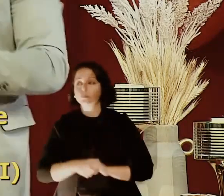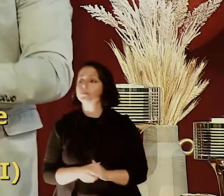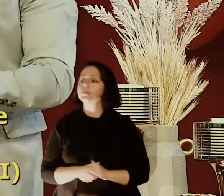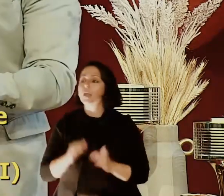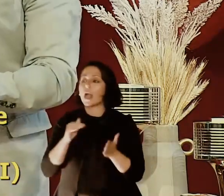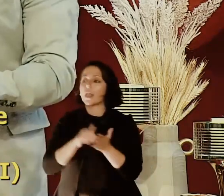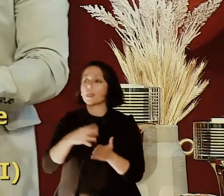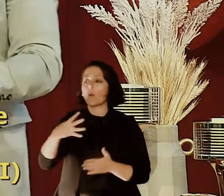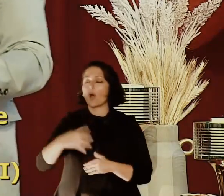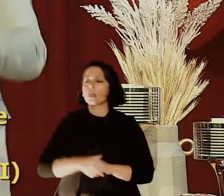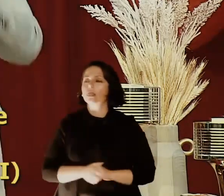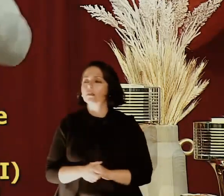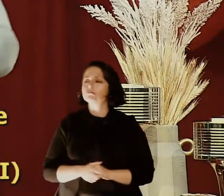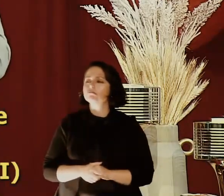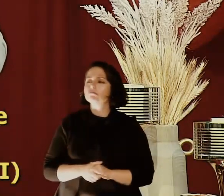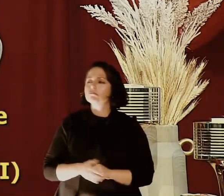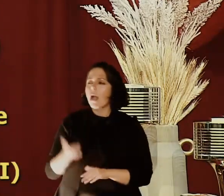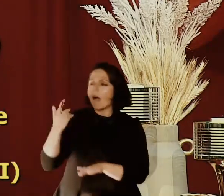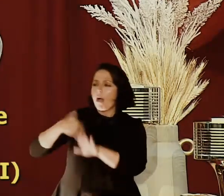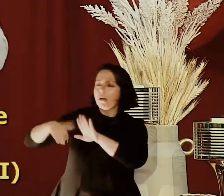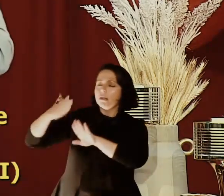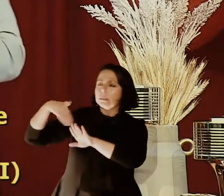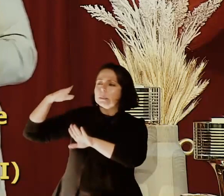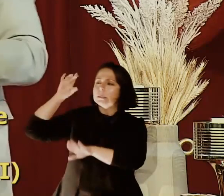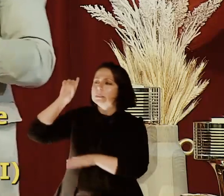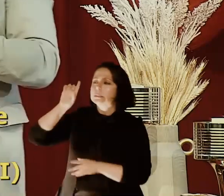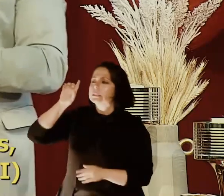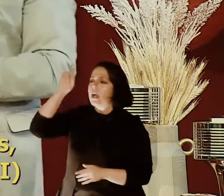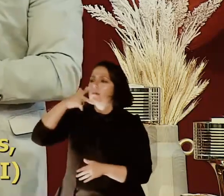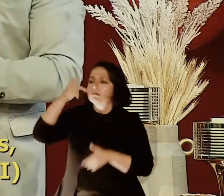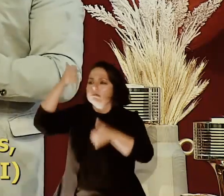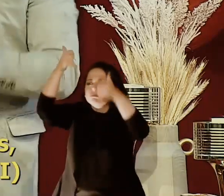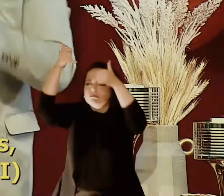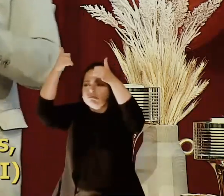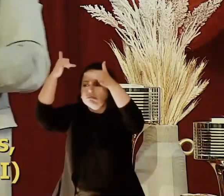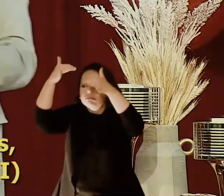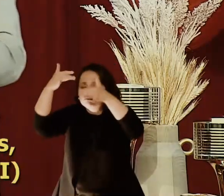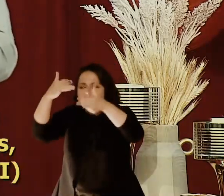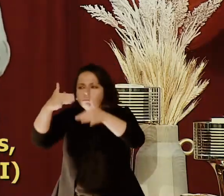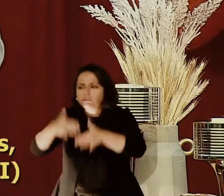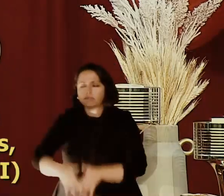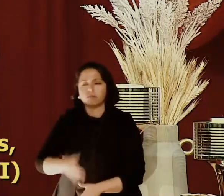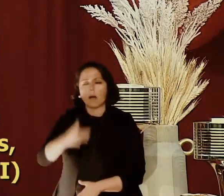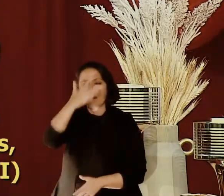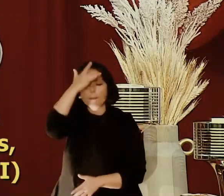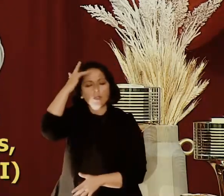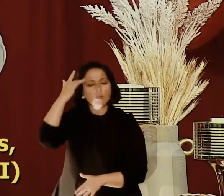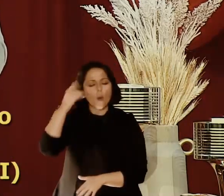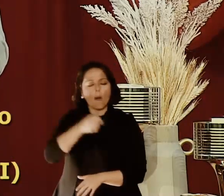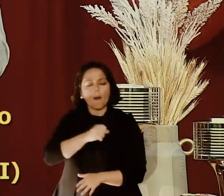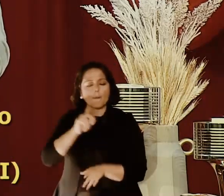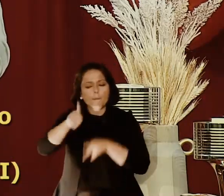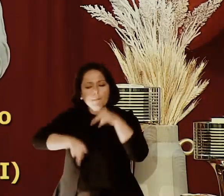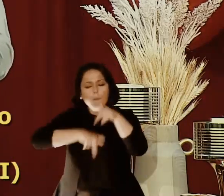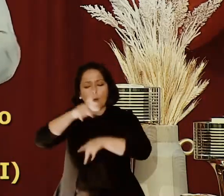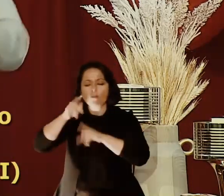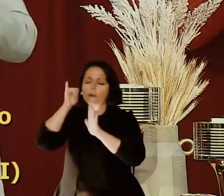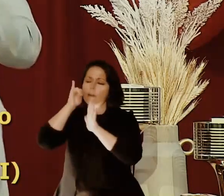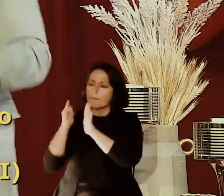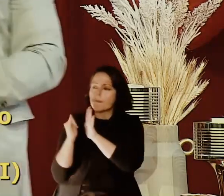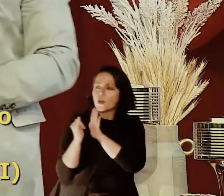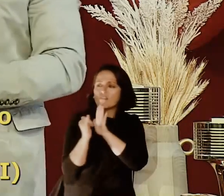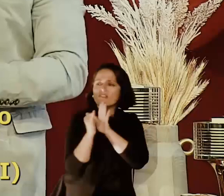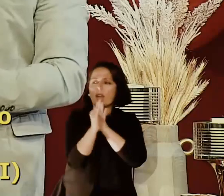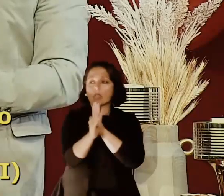assim: Há muito tempo Deus falou muitas vezes e de várias maneiras aos nossos antepassados por meio dos profetas,